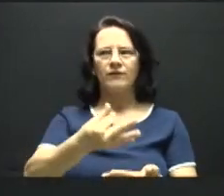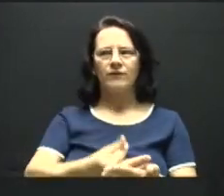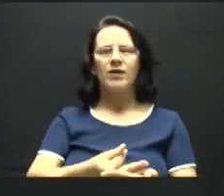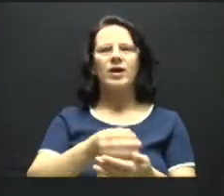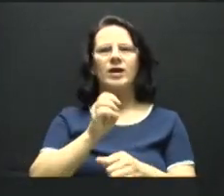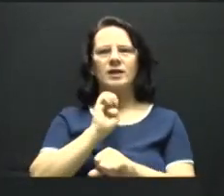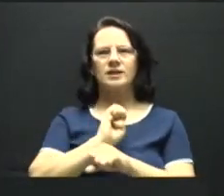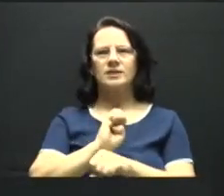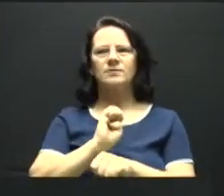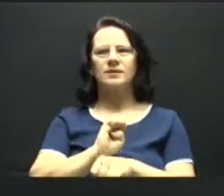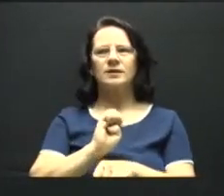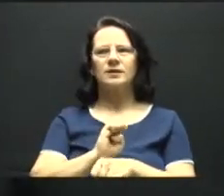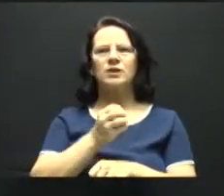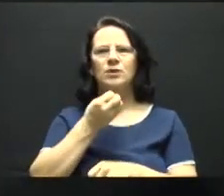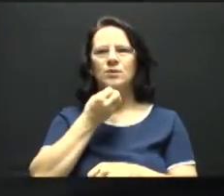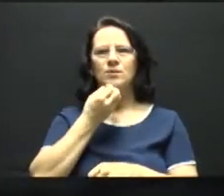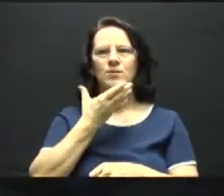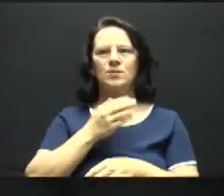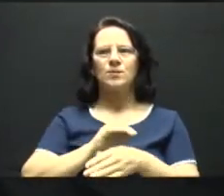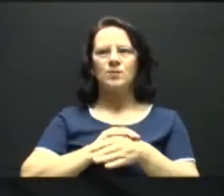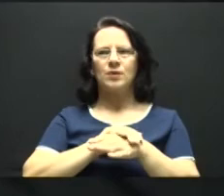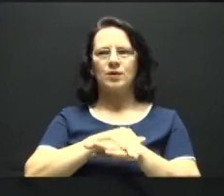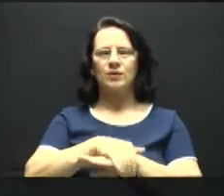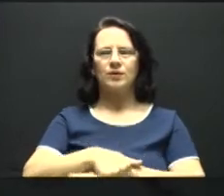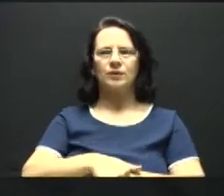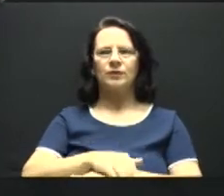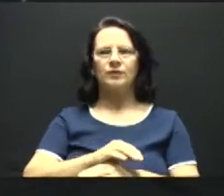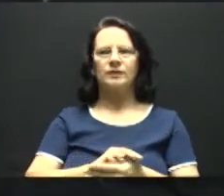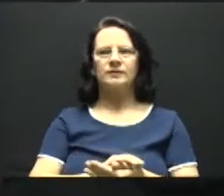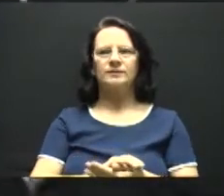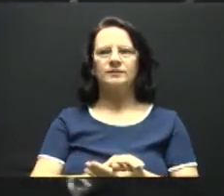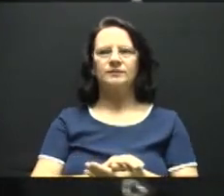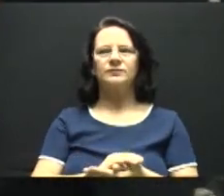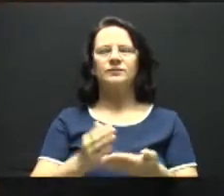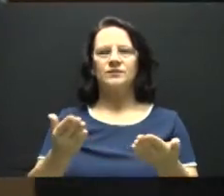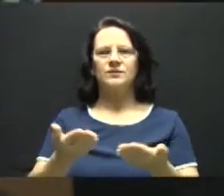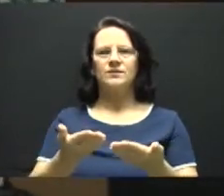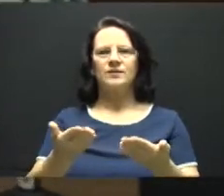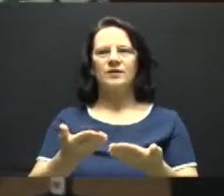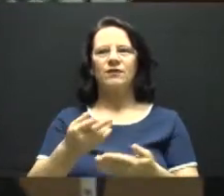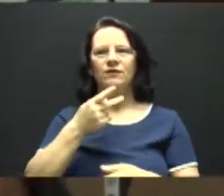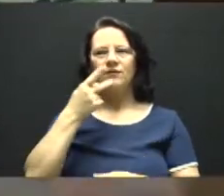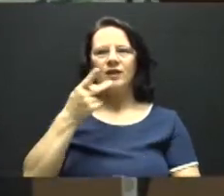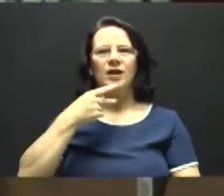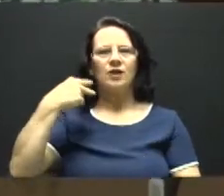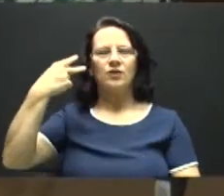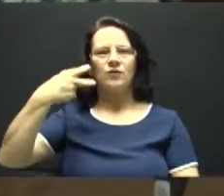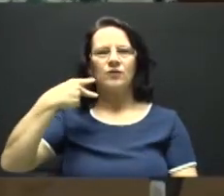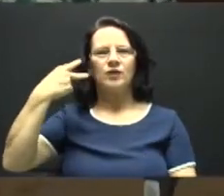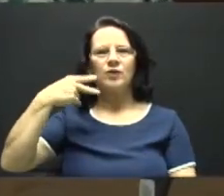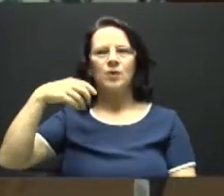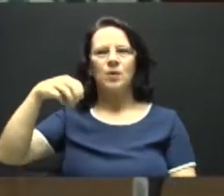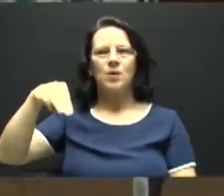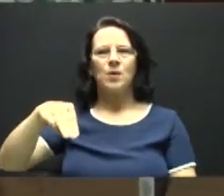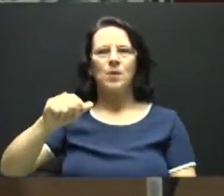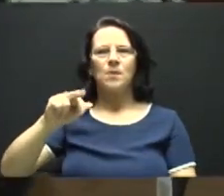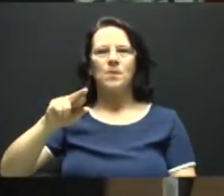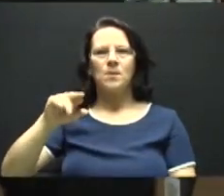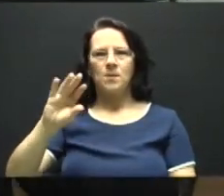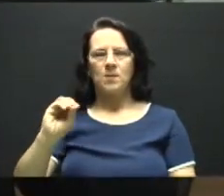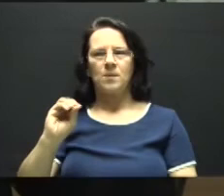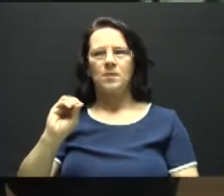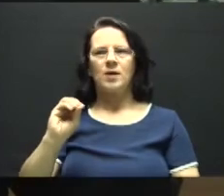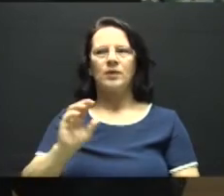esperança obrigado o volante que agradeço ter mais bom nesse exato momento eu vou falar com o vereador mas sim cuidar do macio